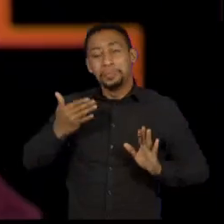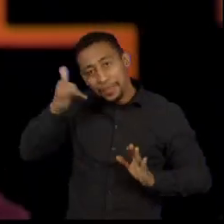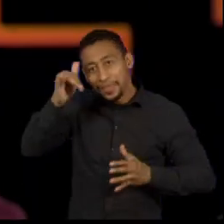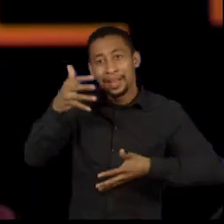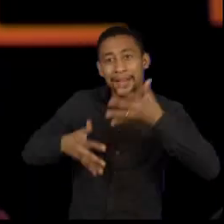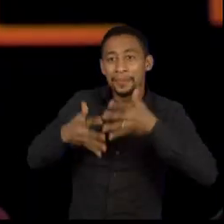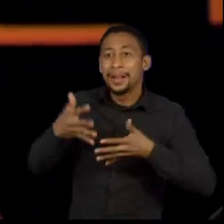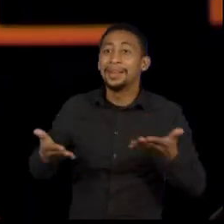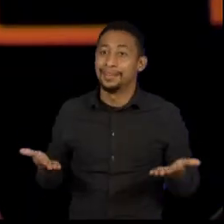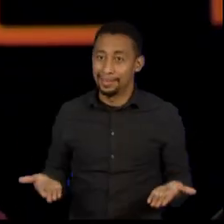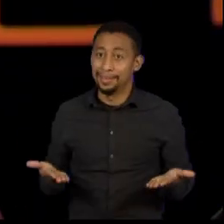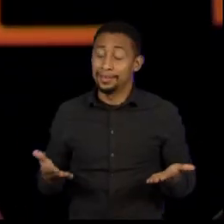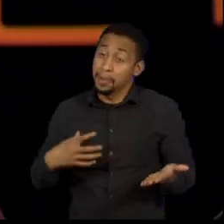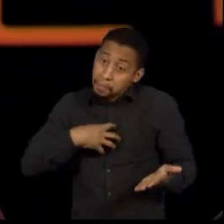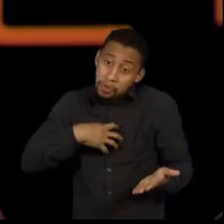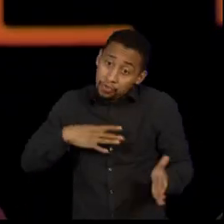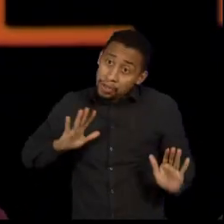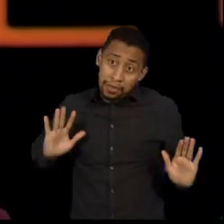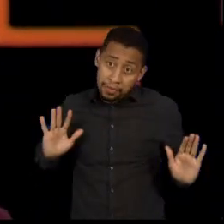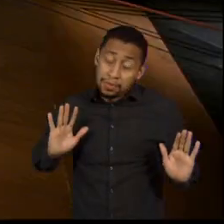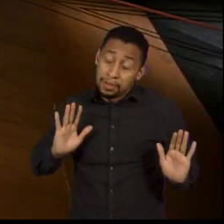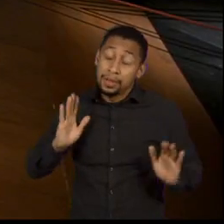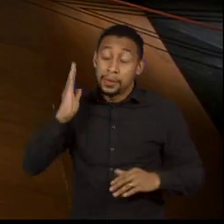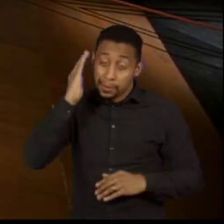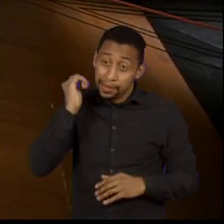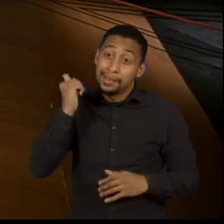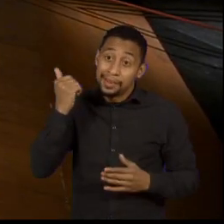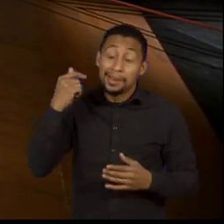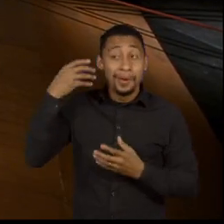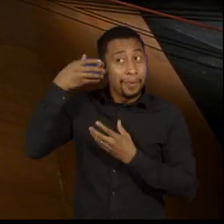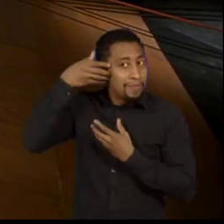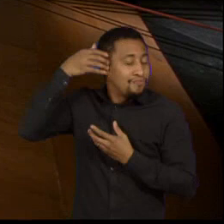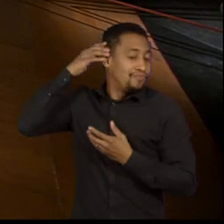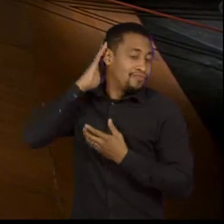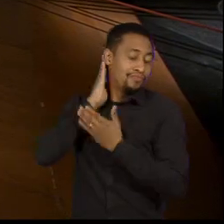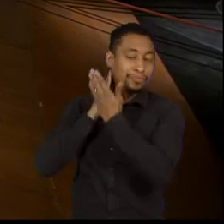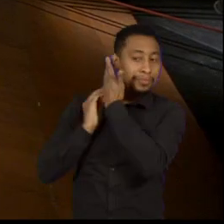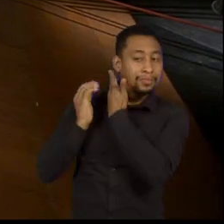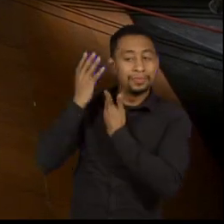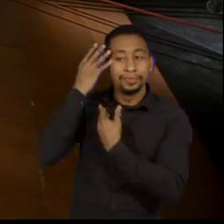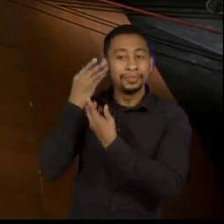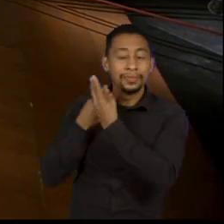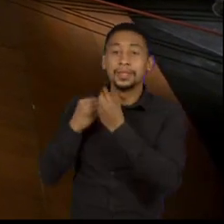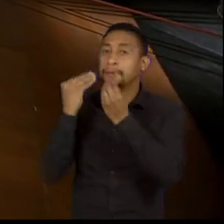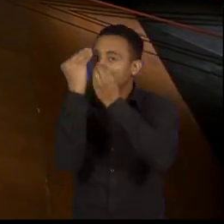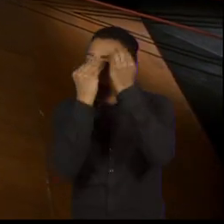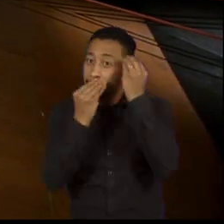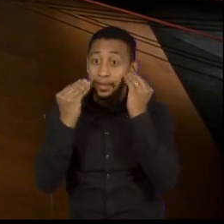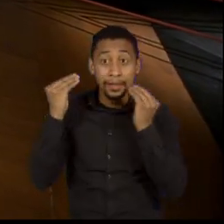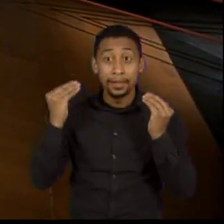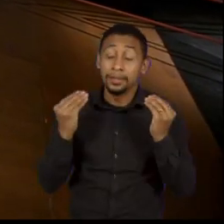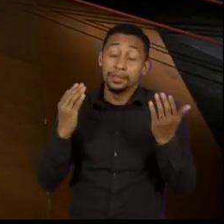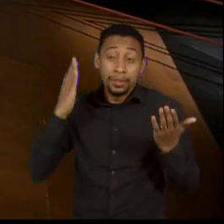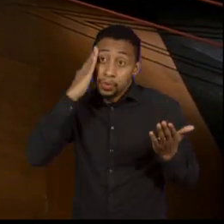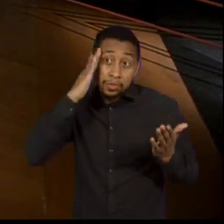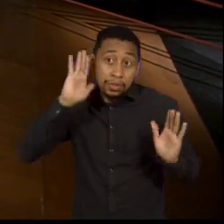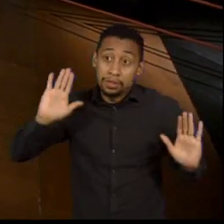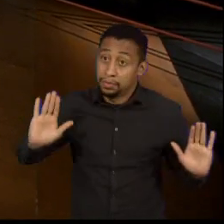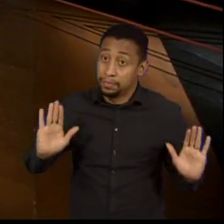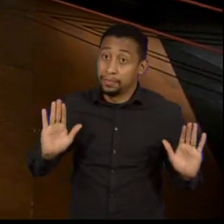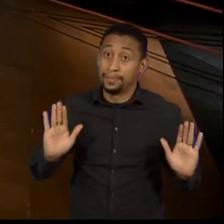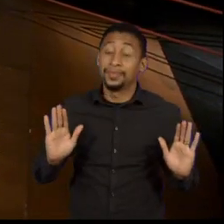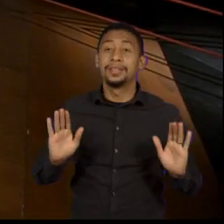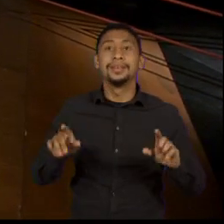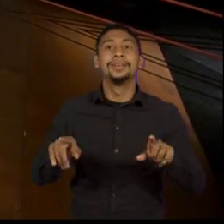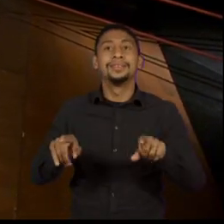Então, eu tenho essa consciência de que ele... como está o meu cabelo, como está a minha maquiagem. E outra coisa,